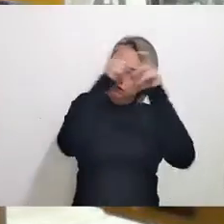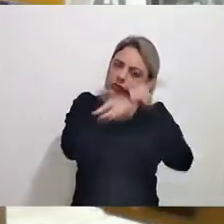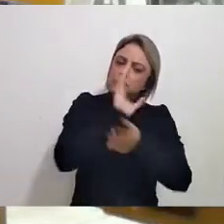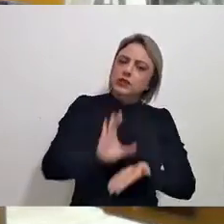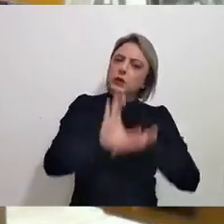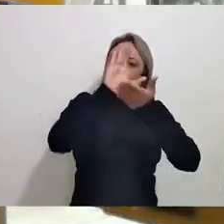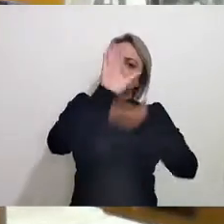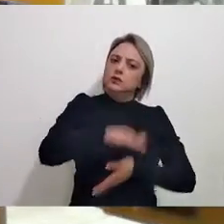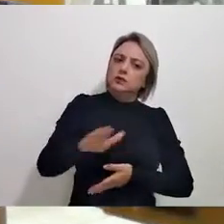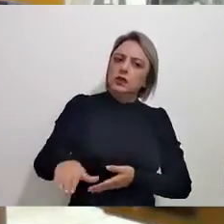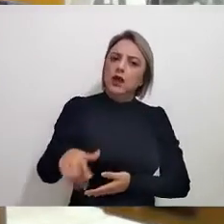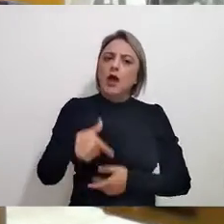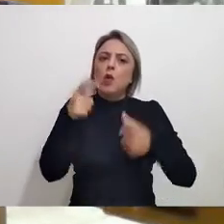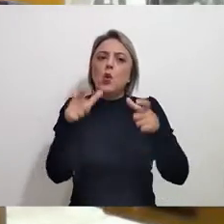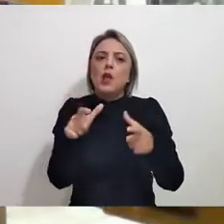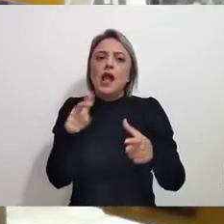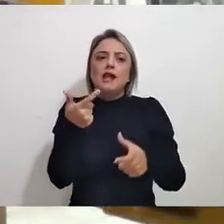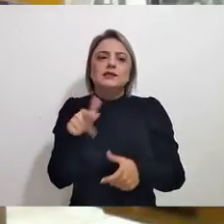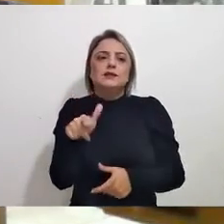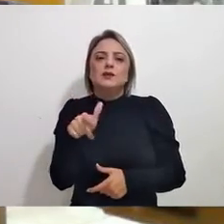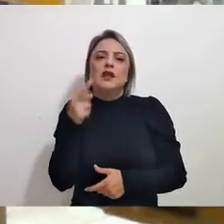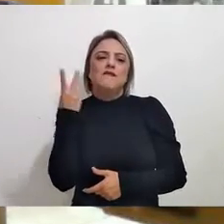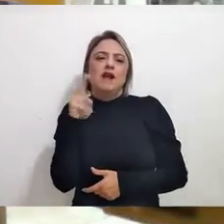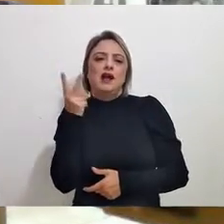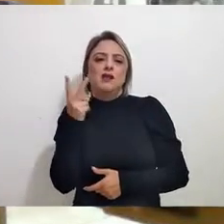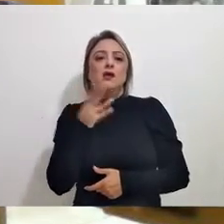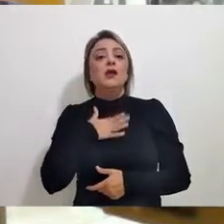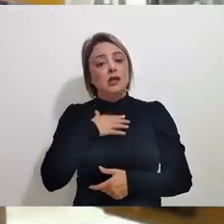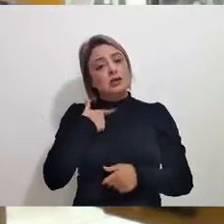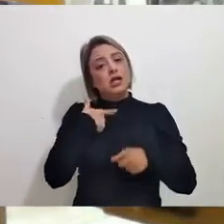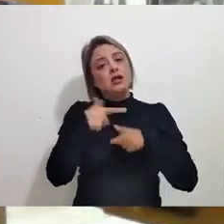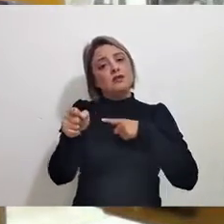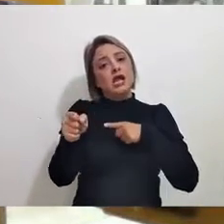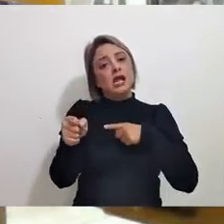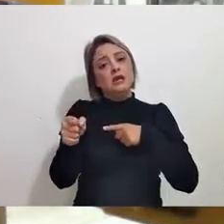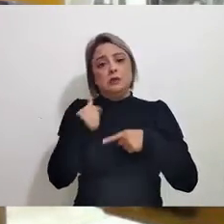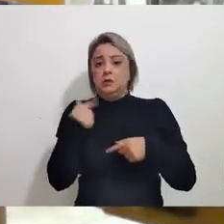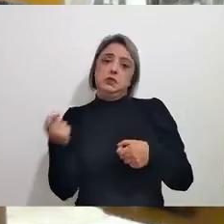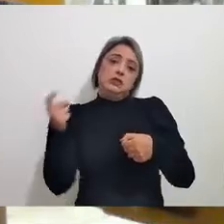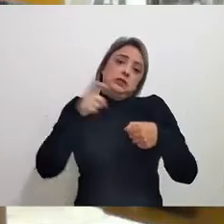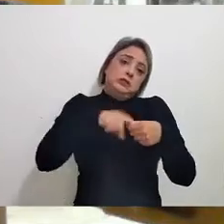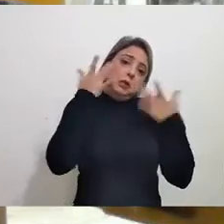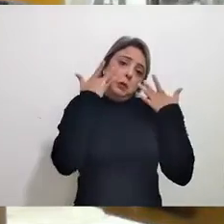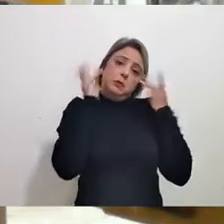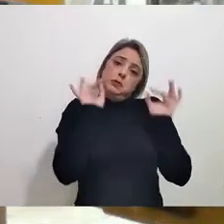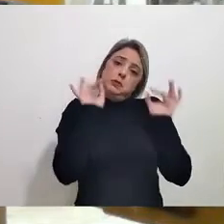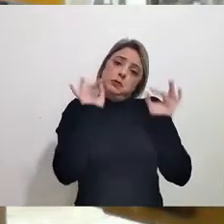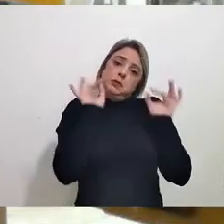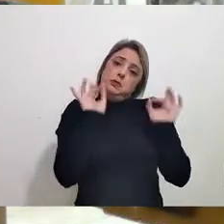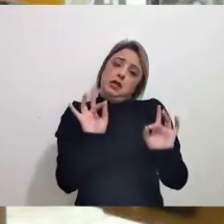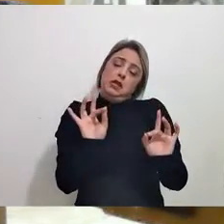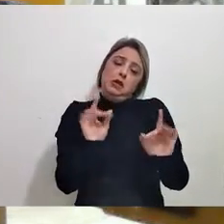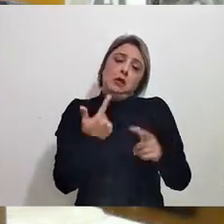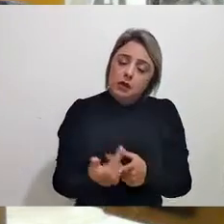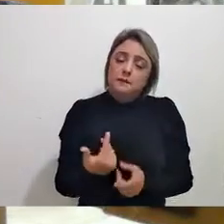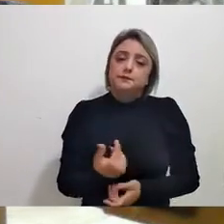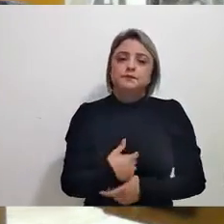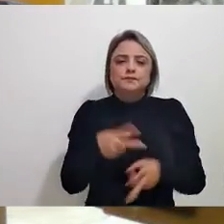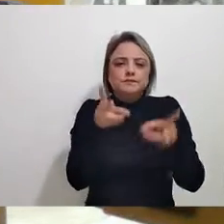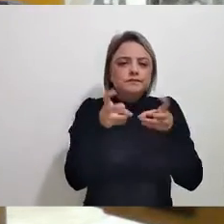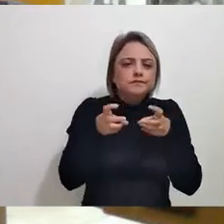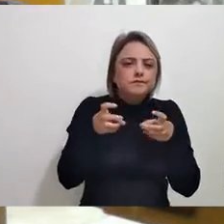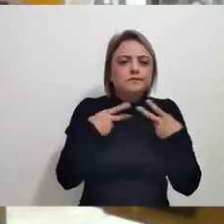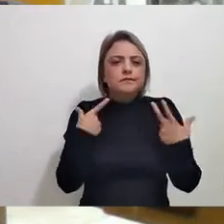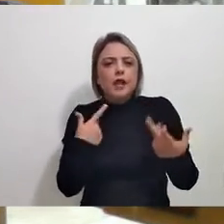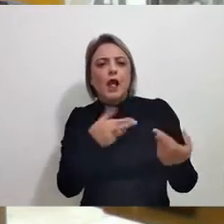porque eu, não, eu sei que eu vou sair, mas eu não sei se vou voltar, porque, infelizmente, a gente percebe que o nosso papel ainda é aquele